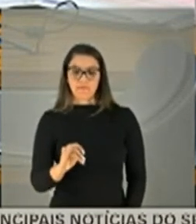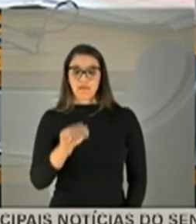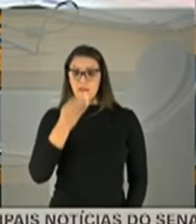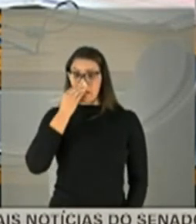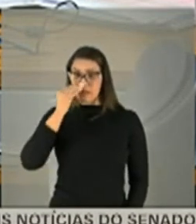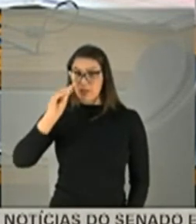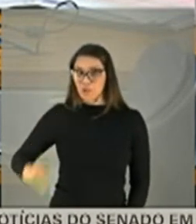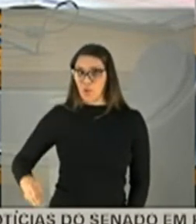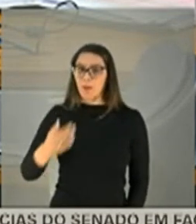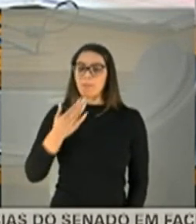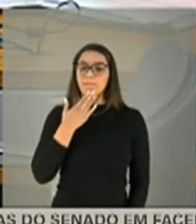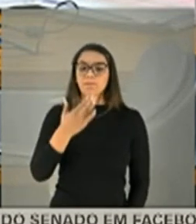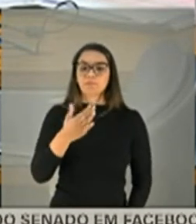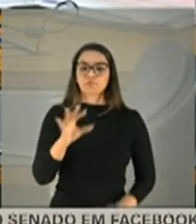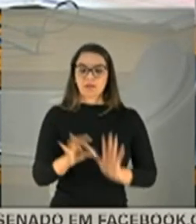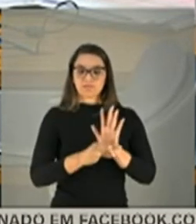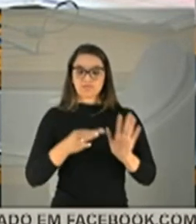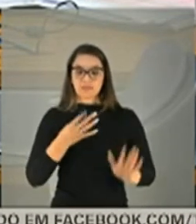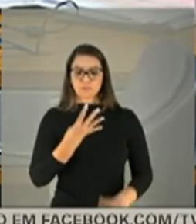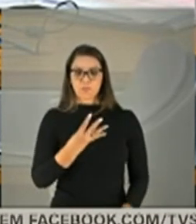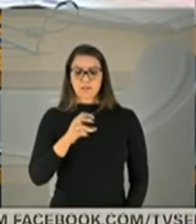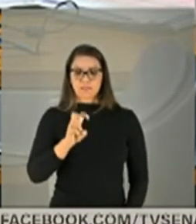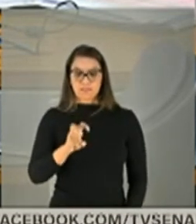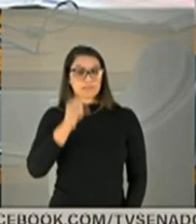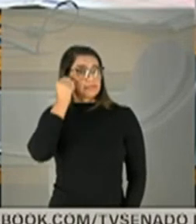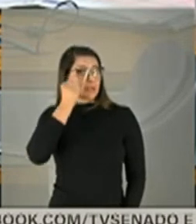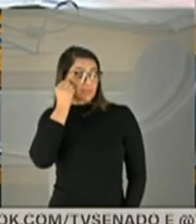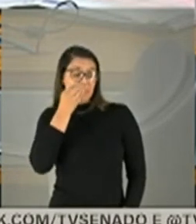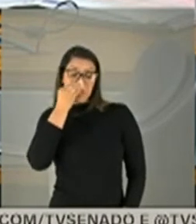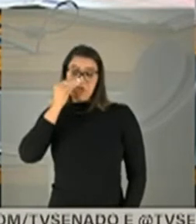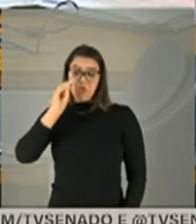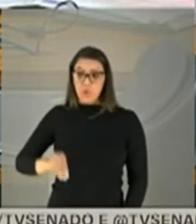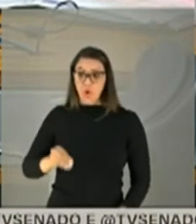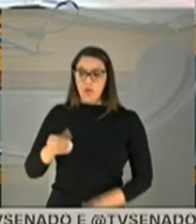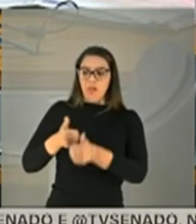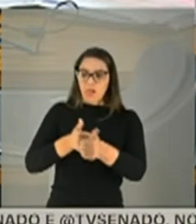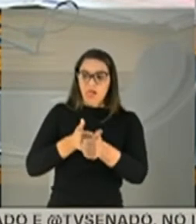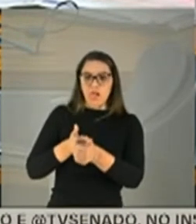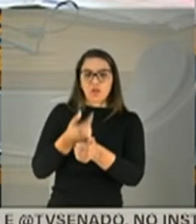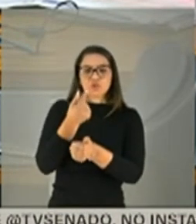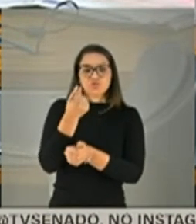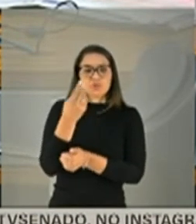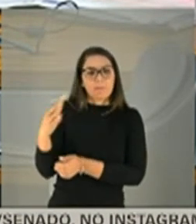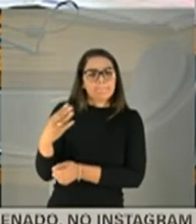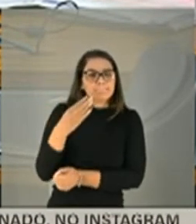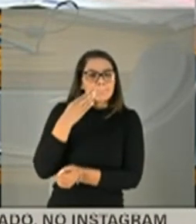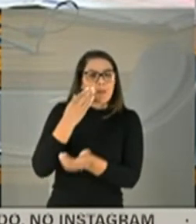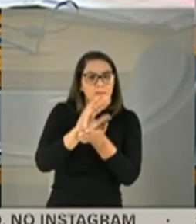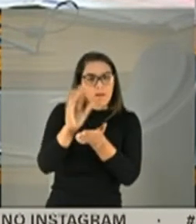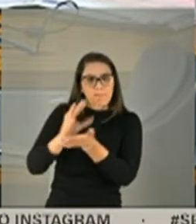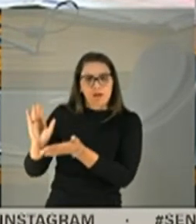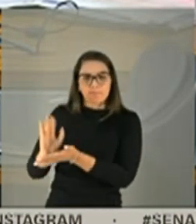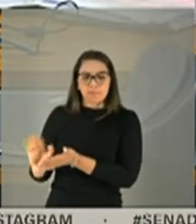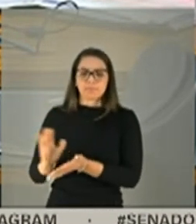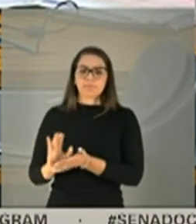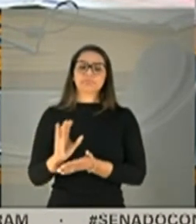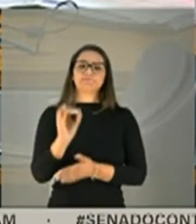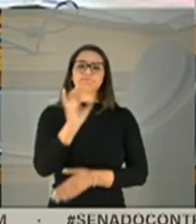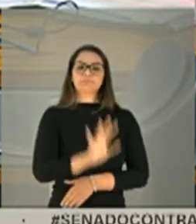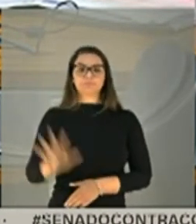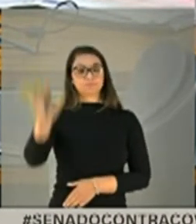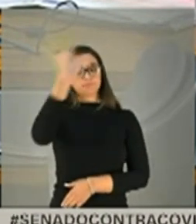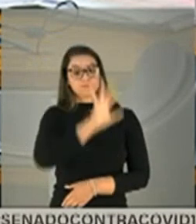o meu requerimento assinado por 45 senadores para rastrear os bilhões de reais de verbas federais enviadas para